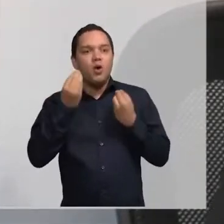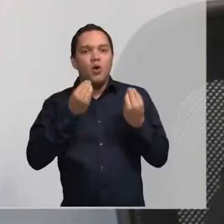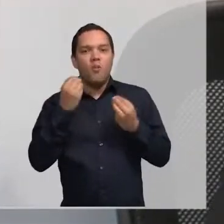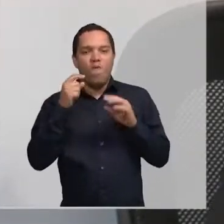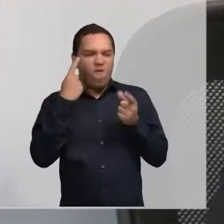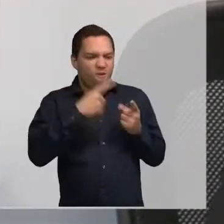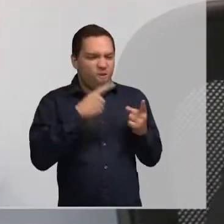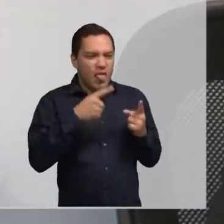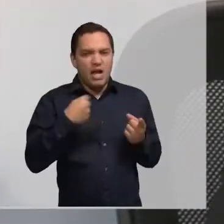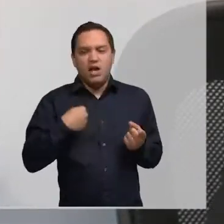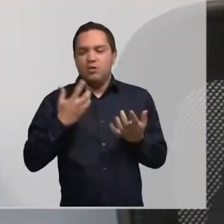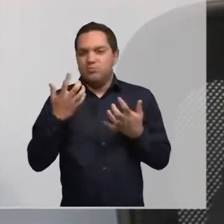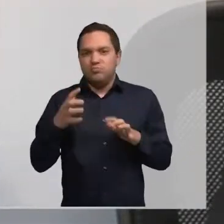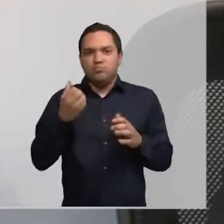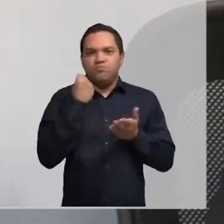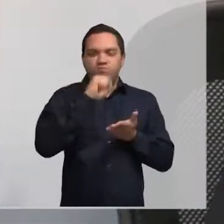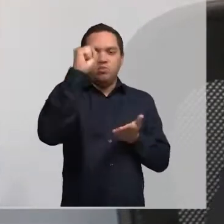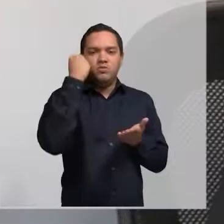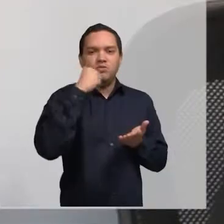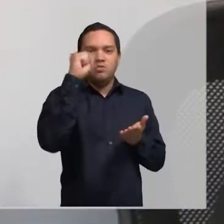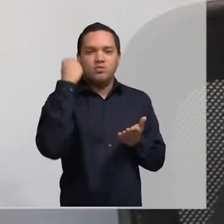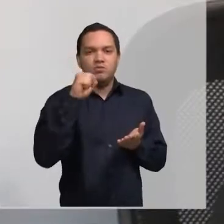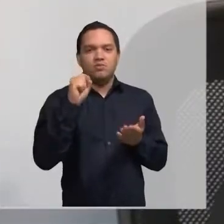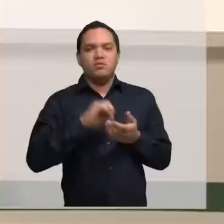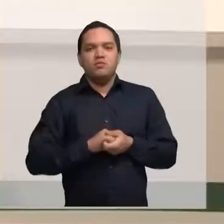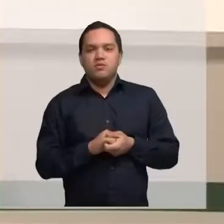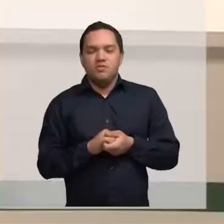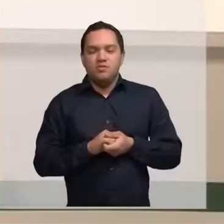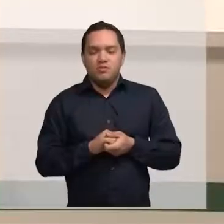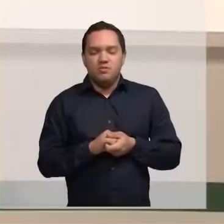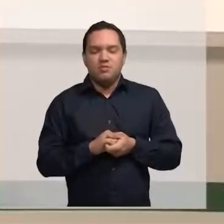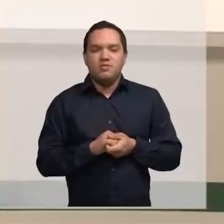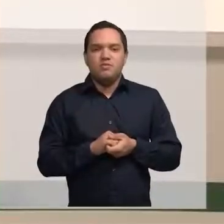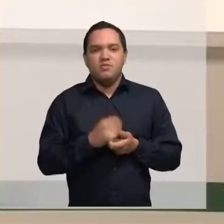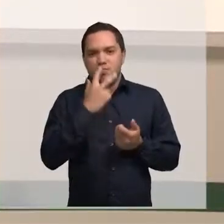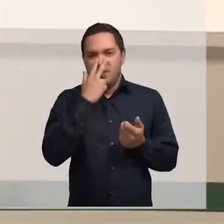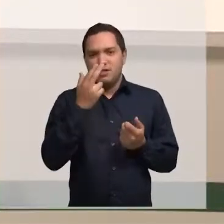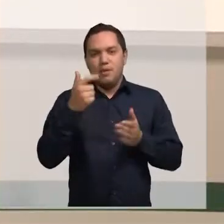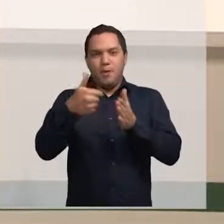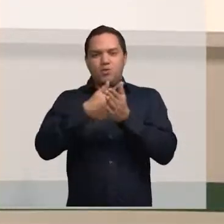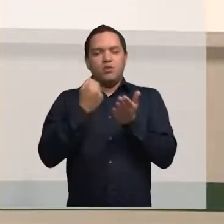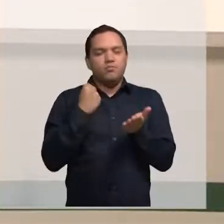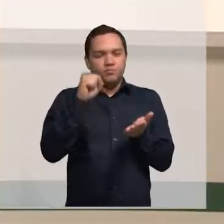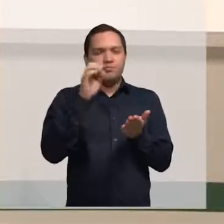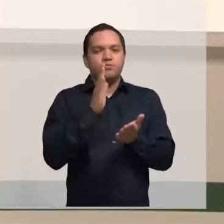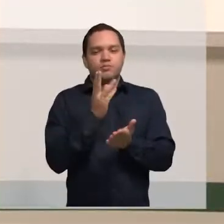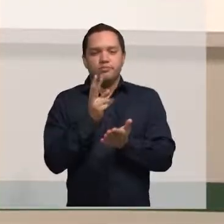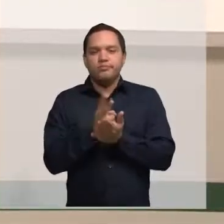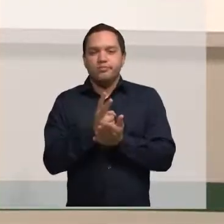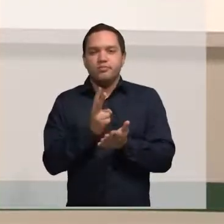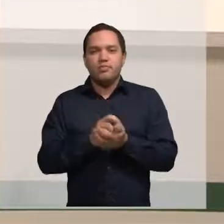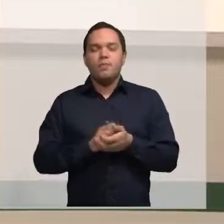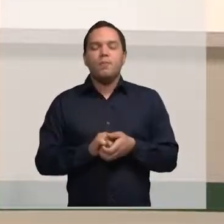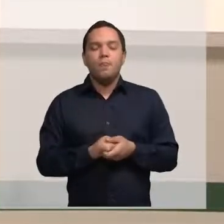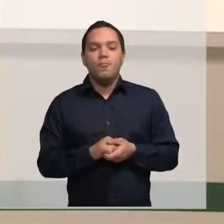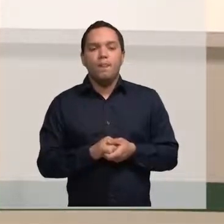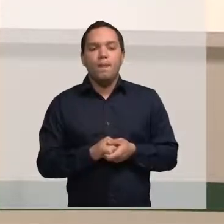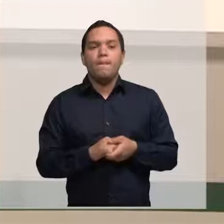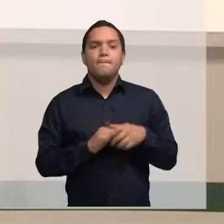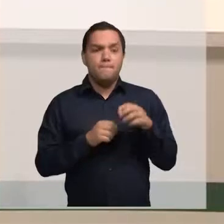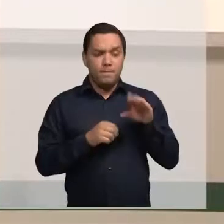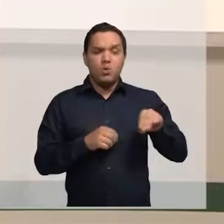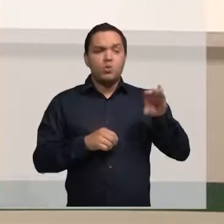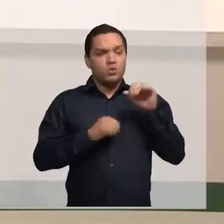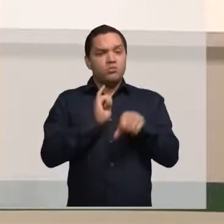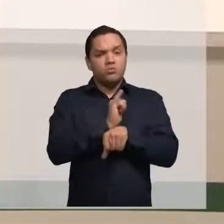isso. Mas o Ciro também não fizeram não com ele. Não fizeram não, concordo com você. Você saiu muito bem, saiu muito bem. Mas, no geral, o que